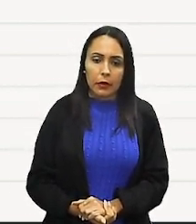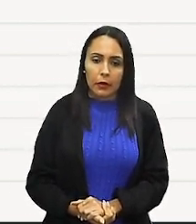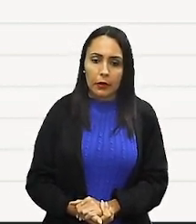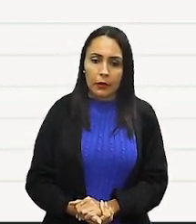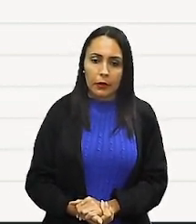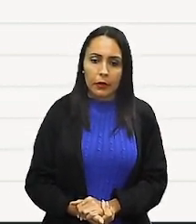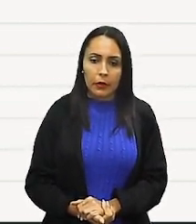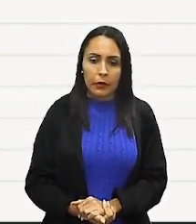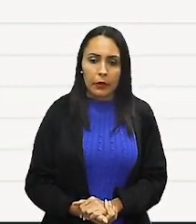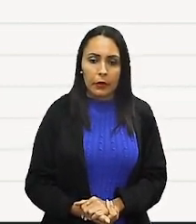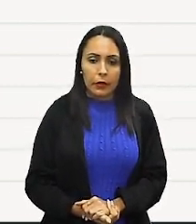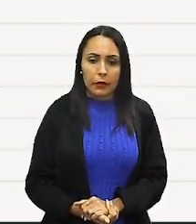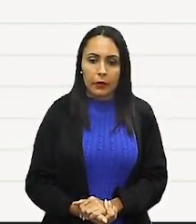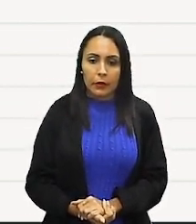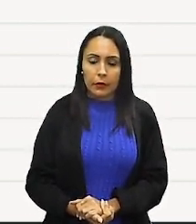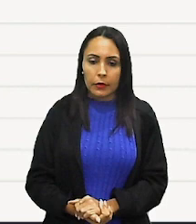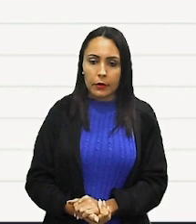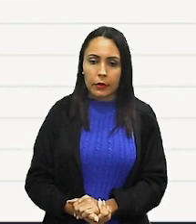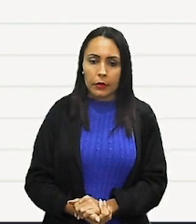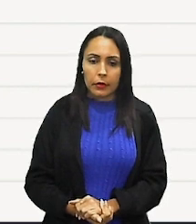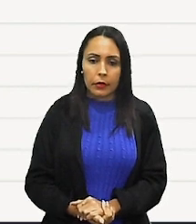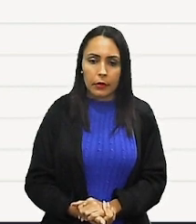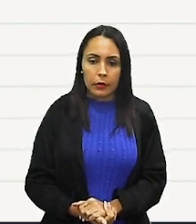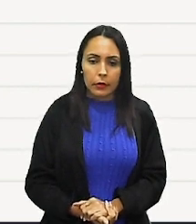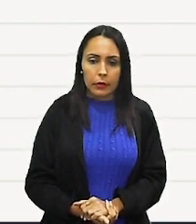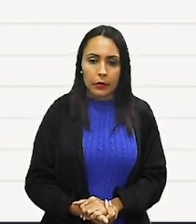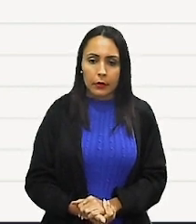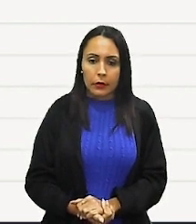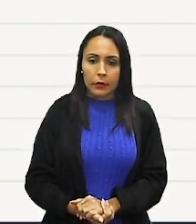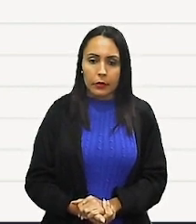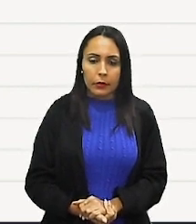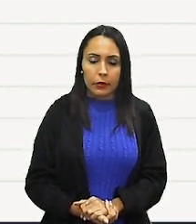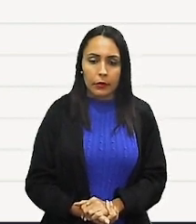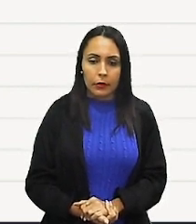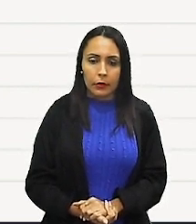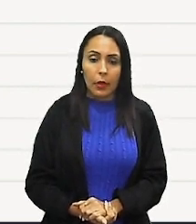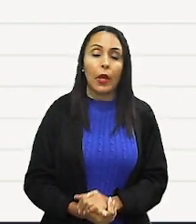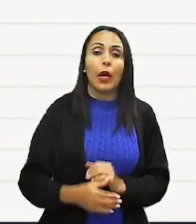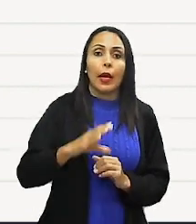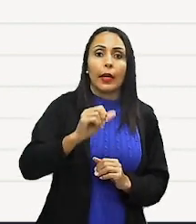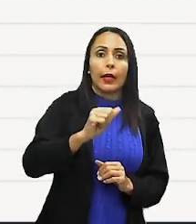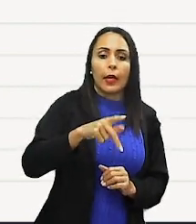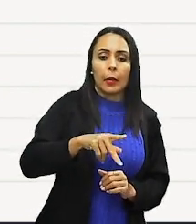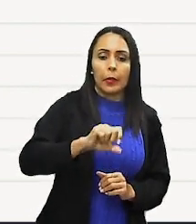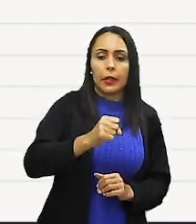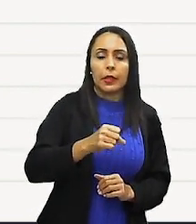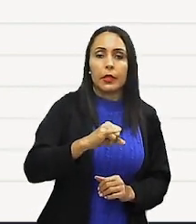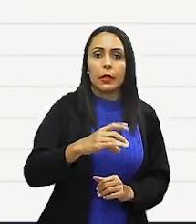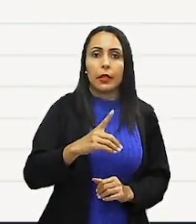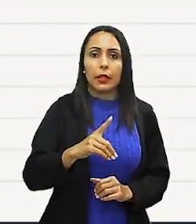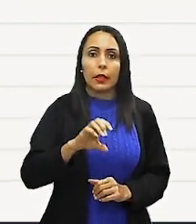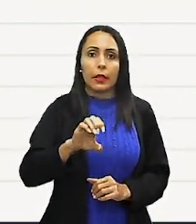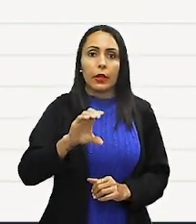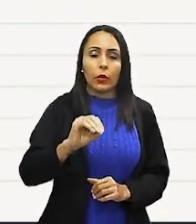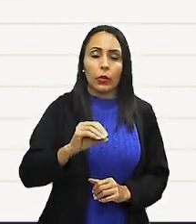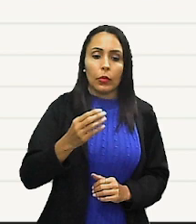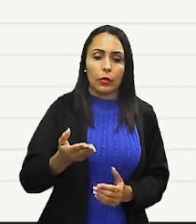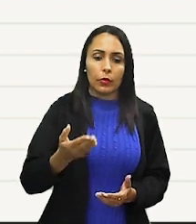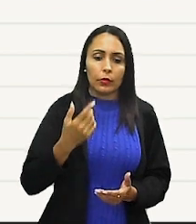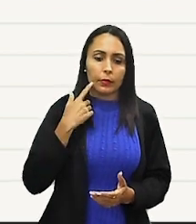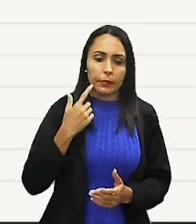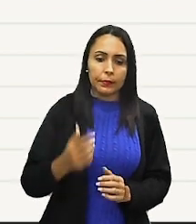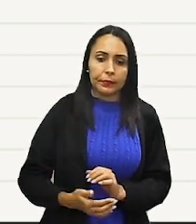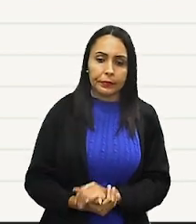Essas proteínas vão formar o capsídeo do vírus. Cuidado com isso, tá? Essas proteínazinhas vão formar o capsídeo do